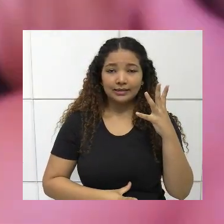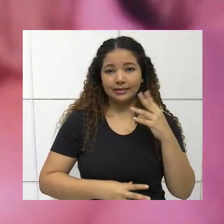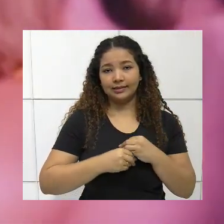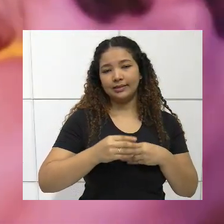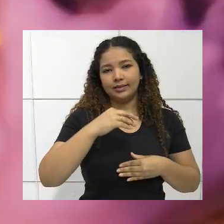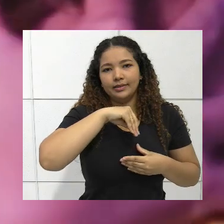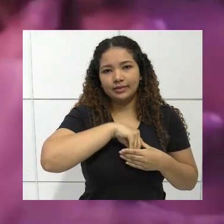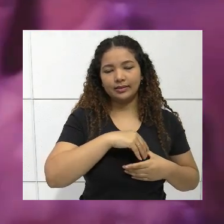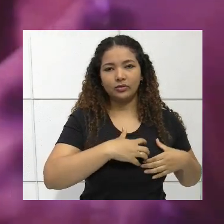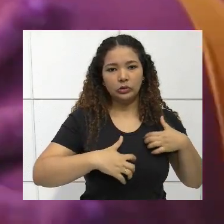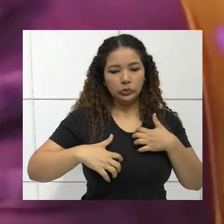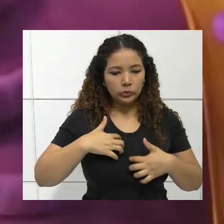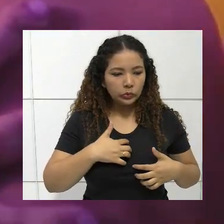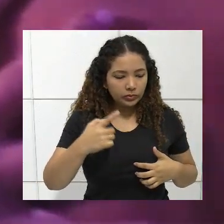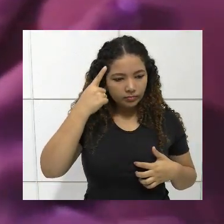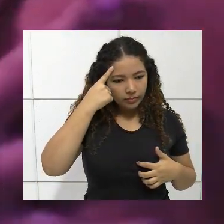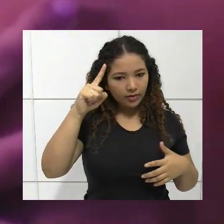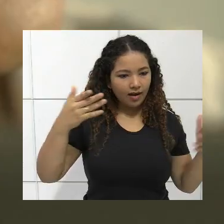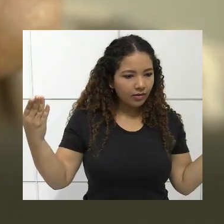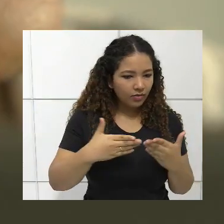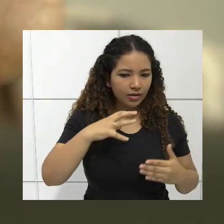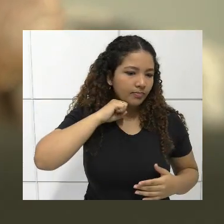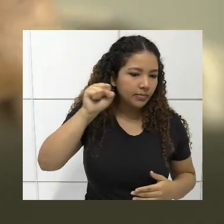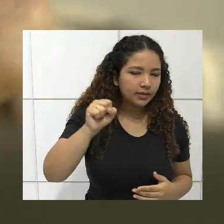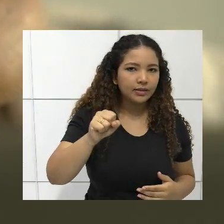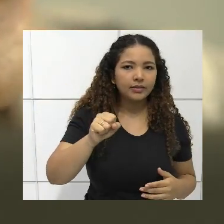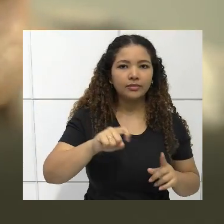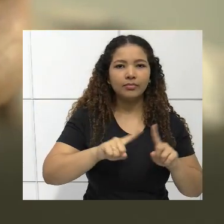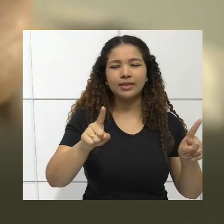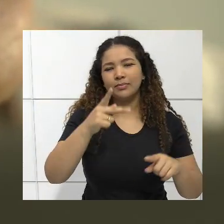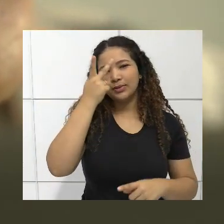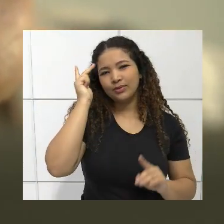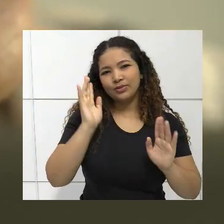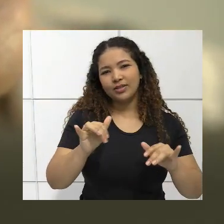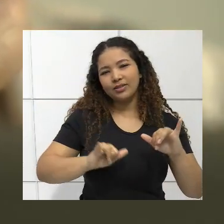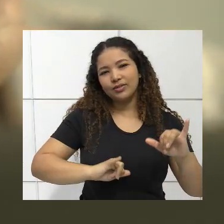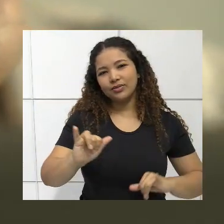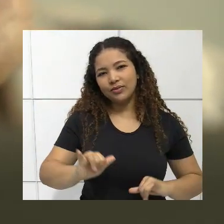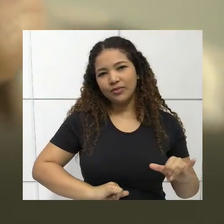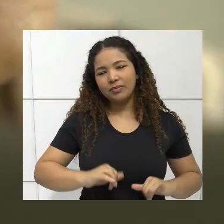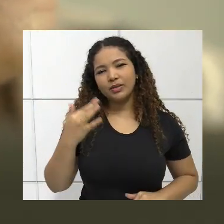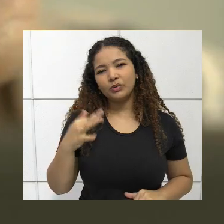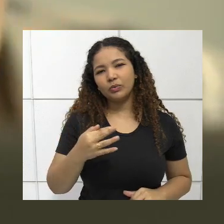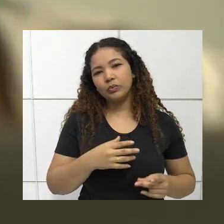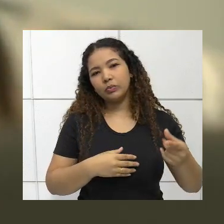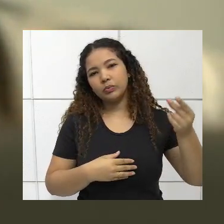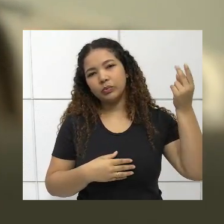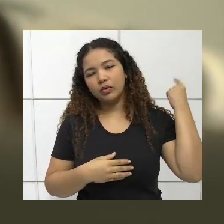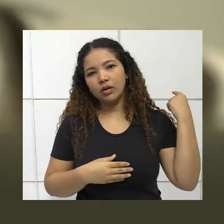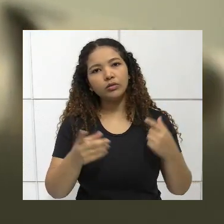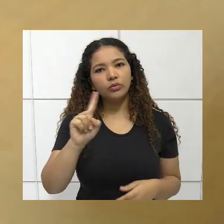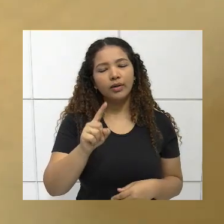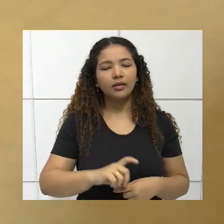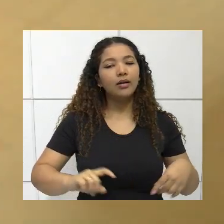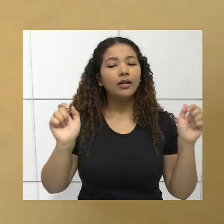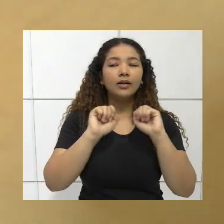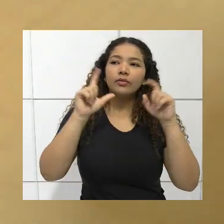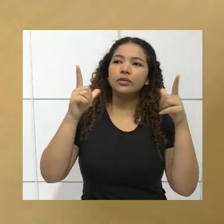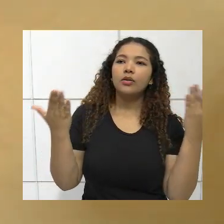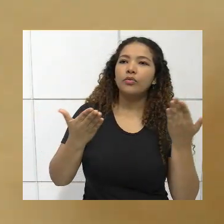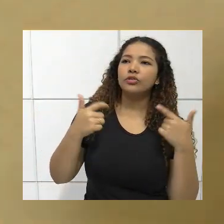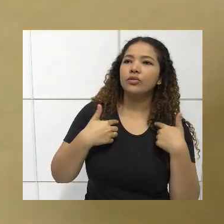Aquela noção de eu vou me matar agora. Mas a pessoa já está em sofrimento há muito tempo. Ou seja, ela não acordou naquele dia e disse, hoje eu vou fazer, decidi